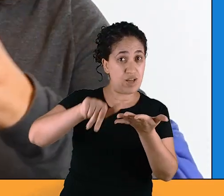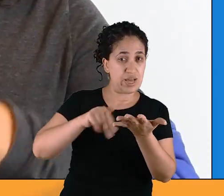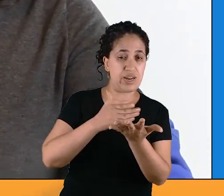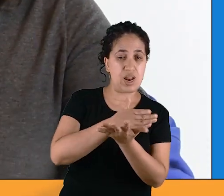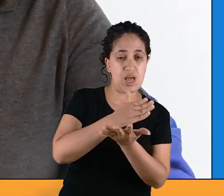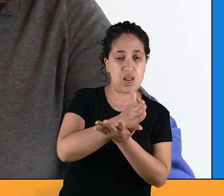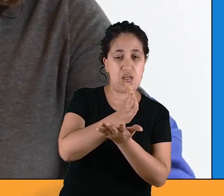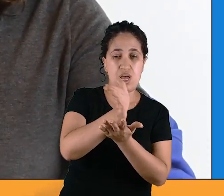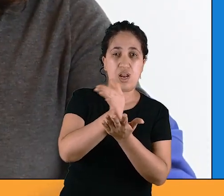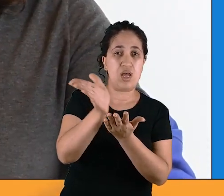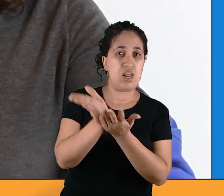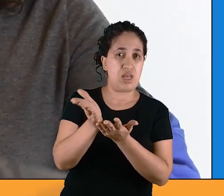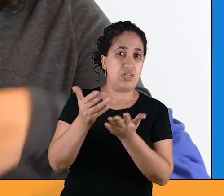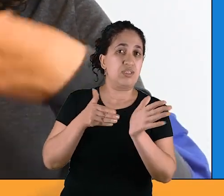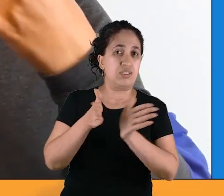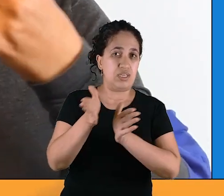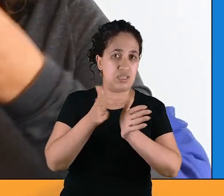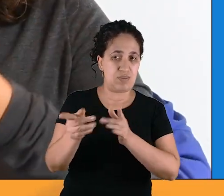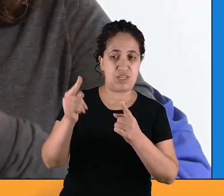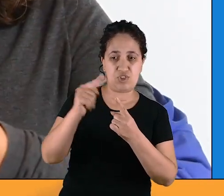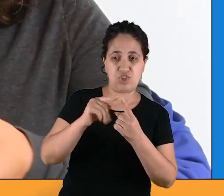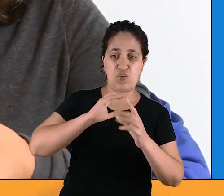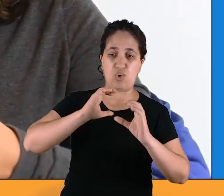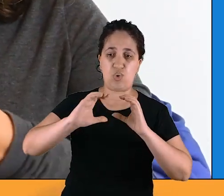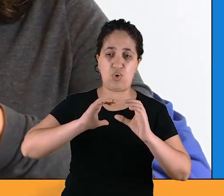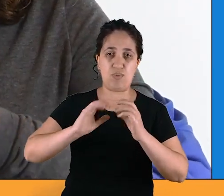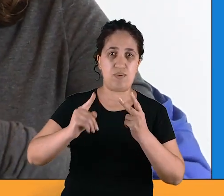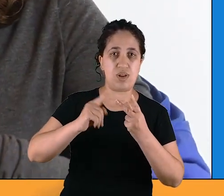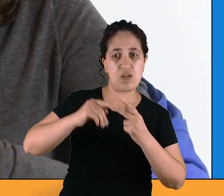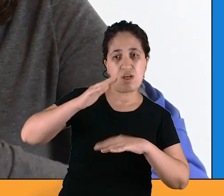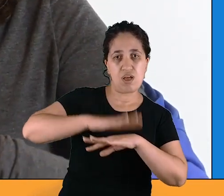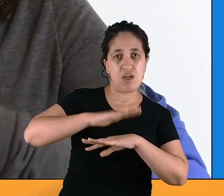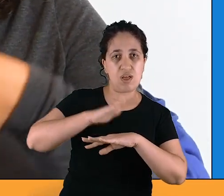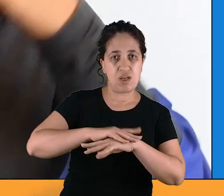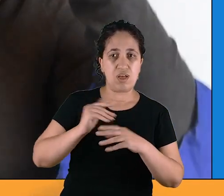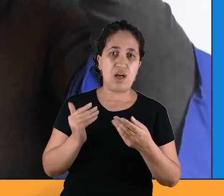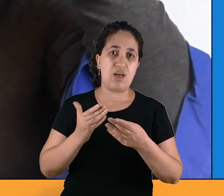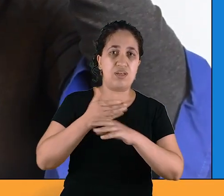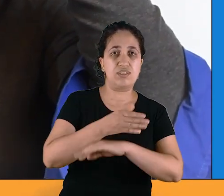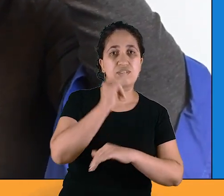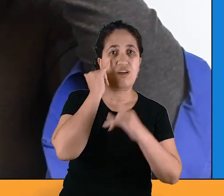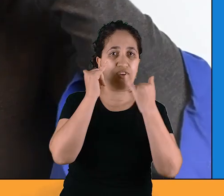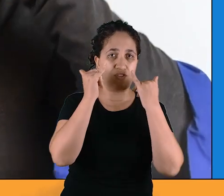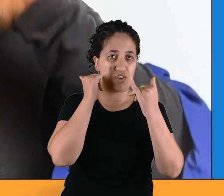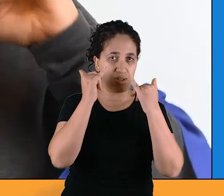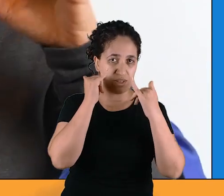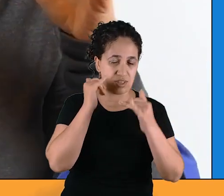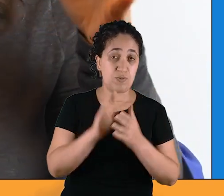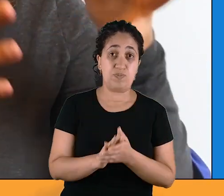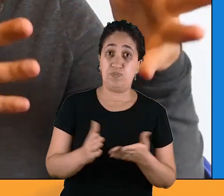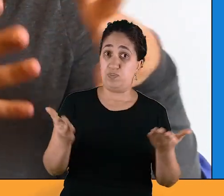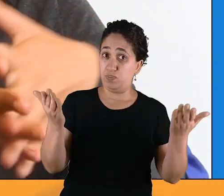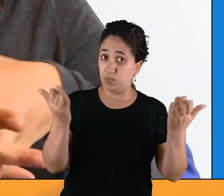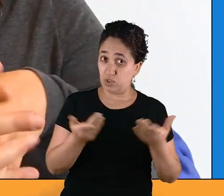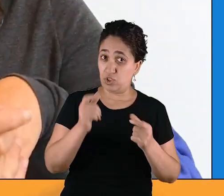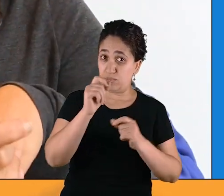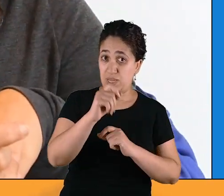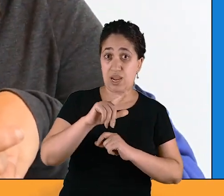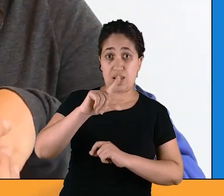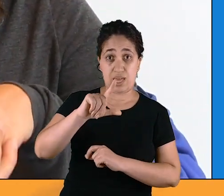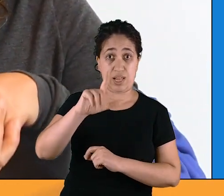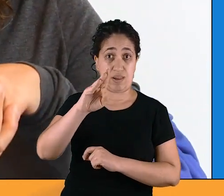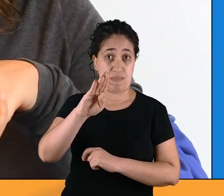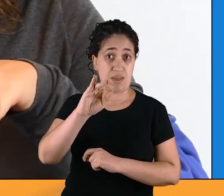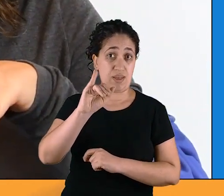várias dimensões de acessibilidade. A comunicacional, a atitudinal, o acesso à informação. E hoje, pela própria